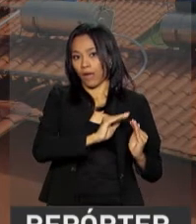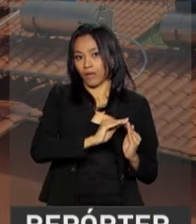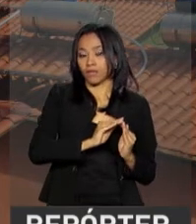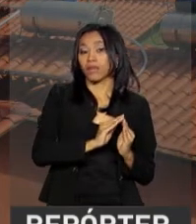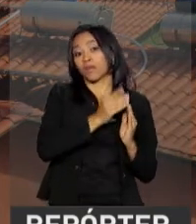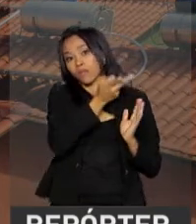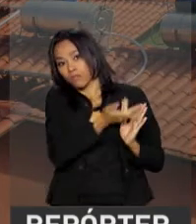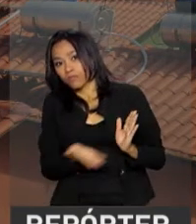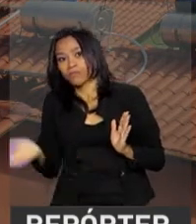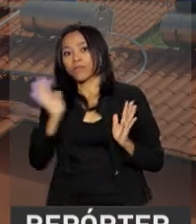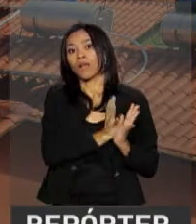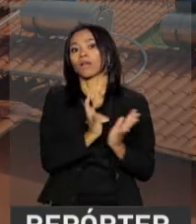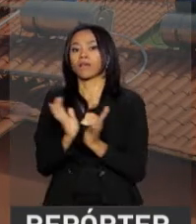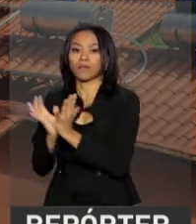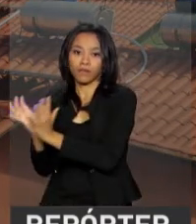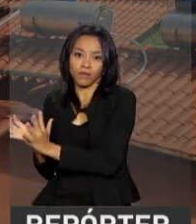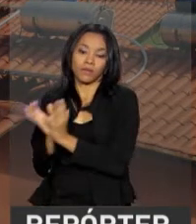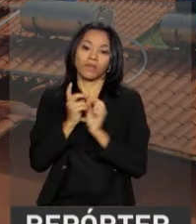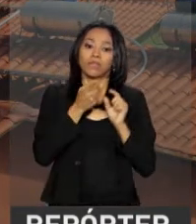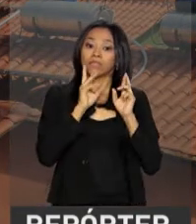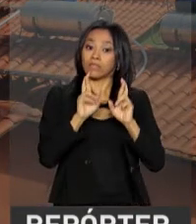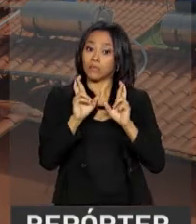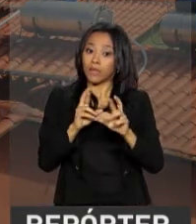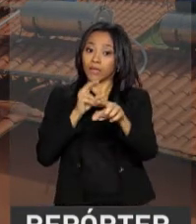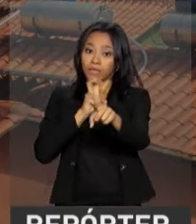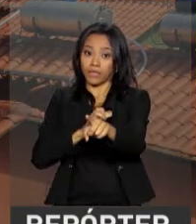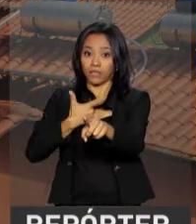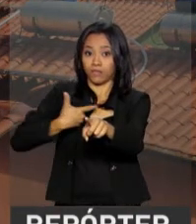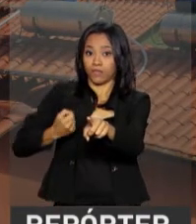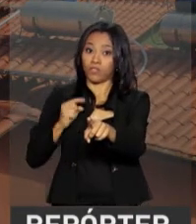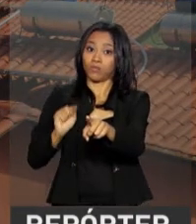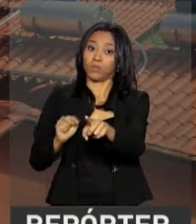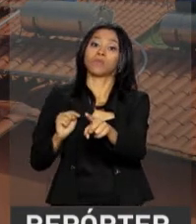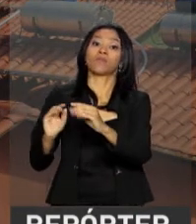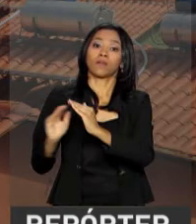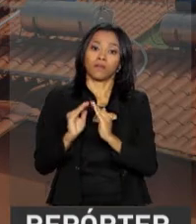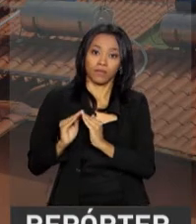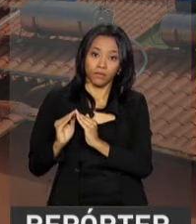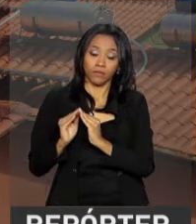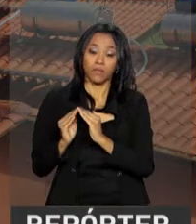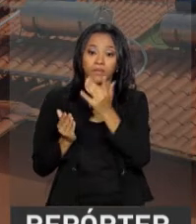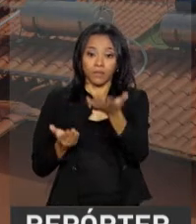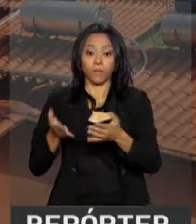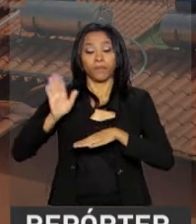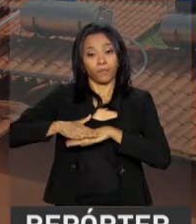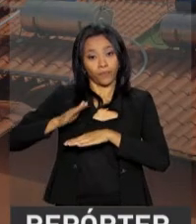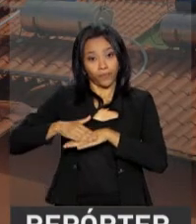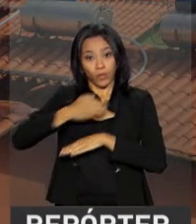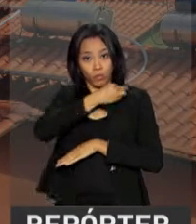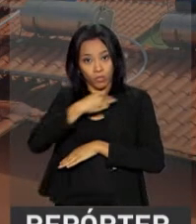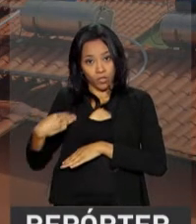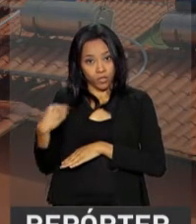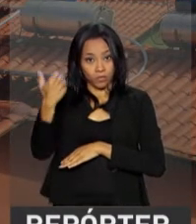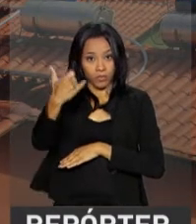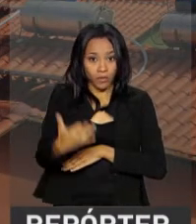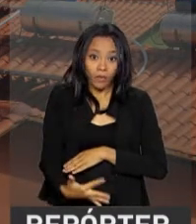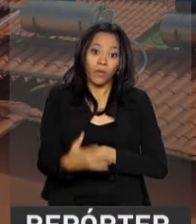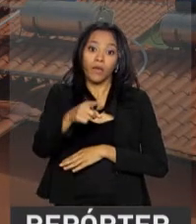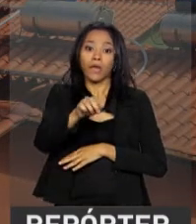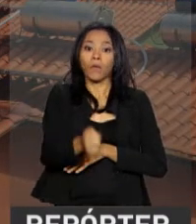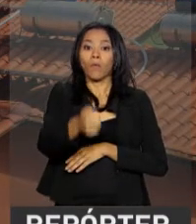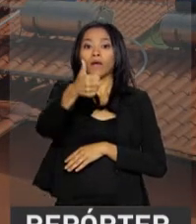faixas são esperadas 520 mil casas segundo o ministro das cidades serão quase 10 bilhões